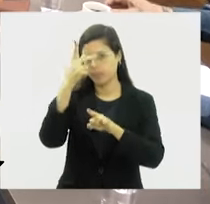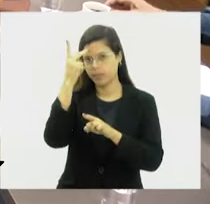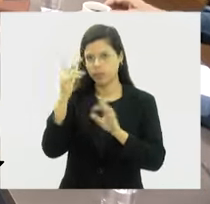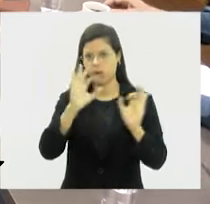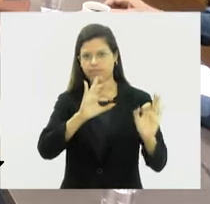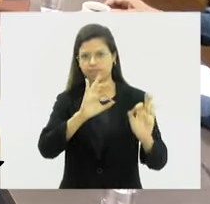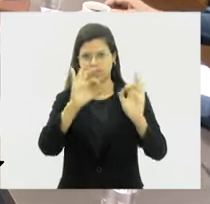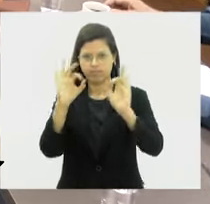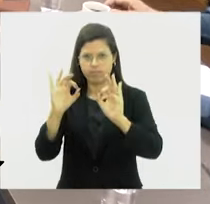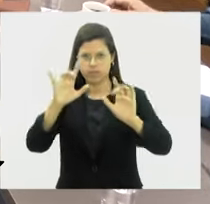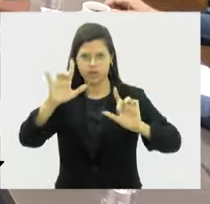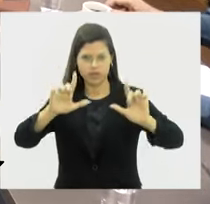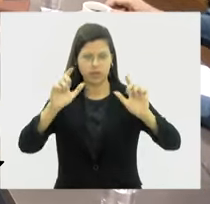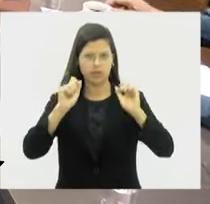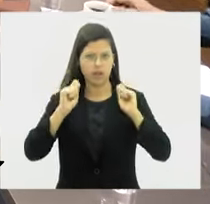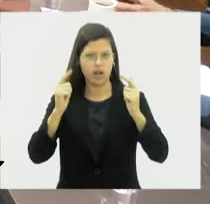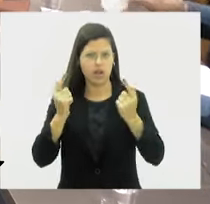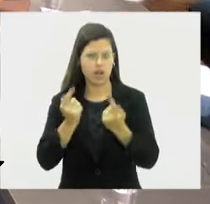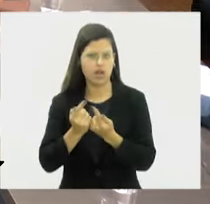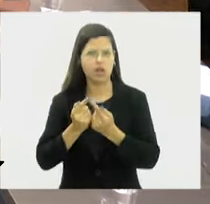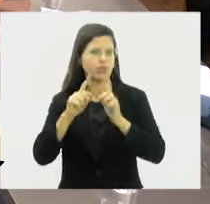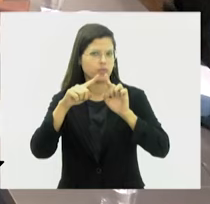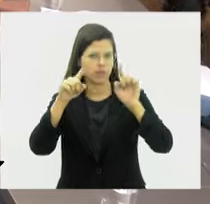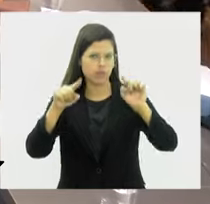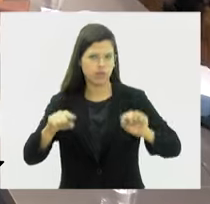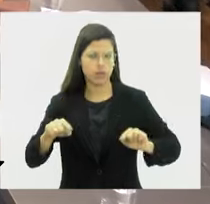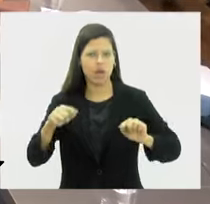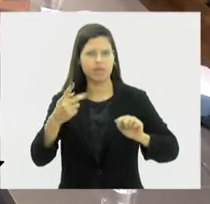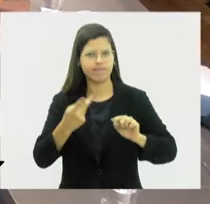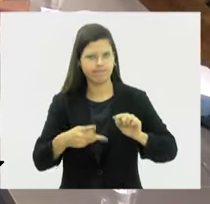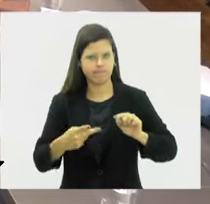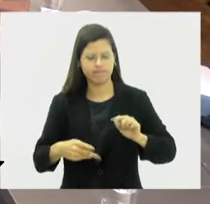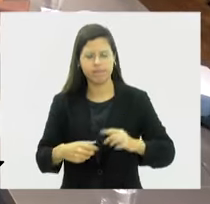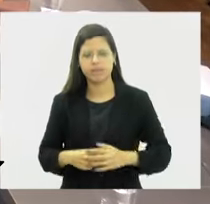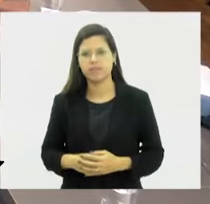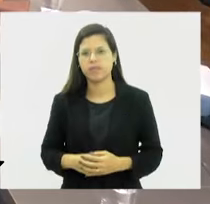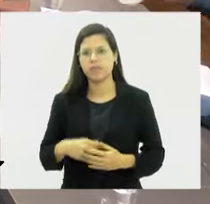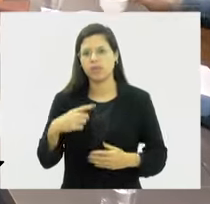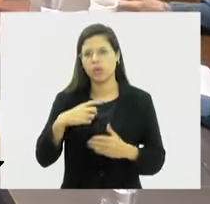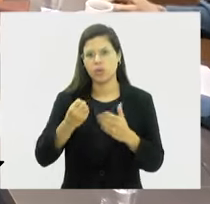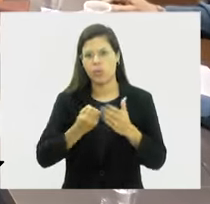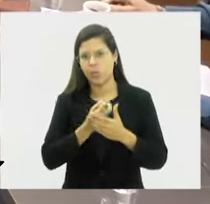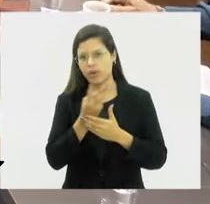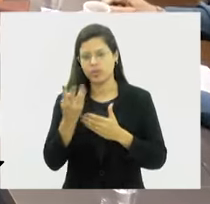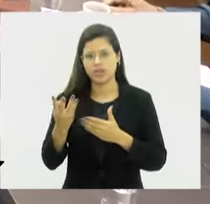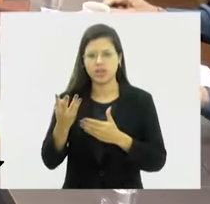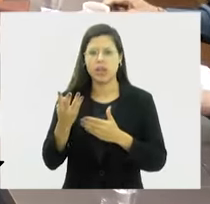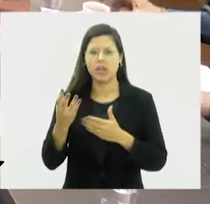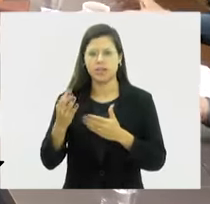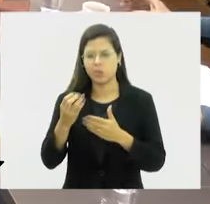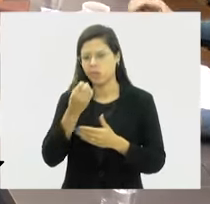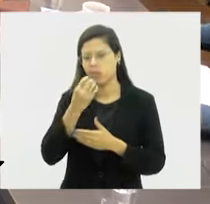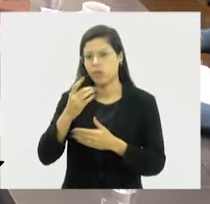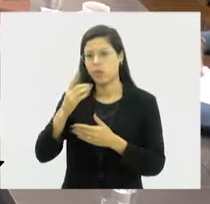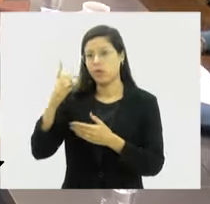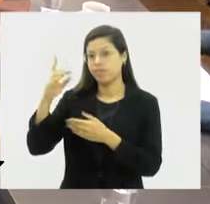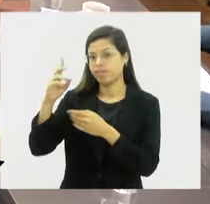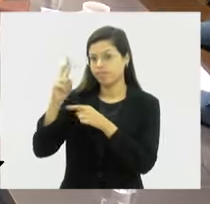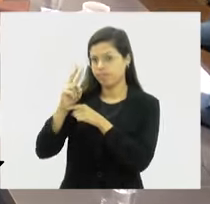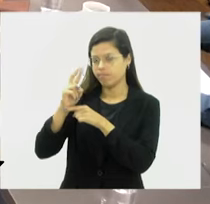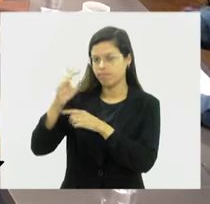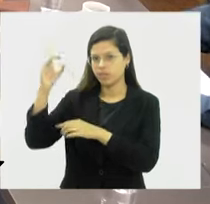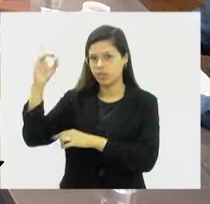pela TV Alerj, a todos os servidores da casa. Havendo número legal sob a proteção de Deus, declaro abertos